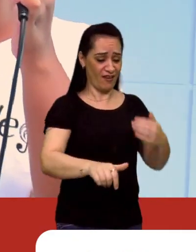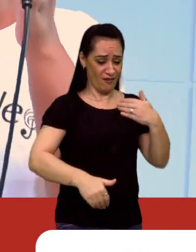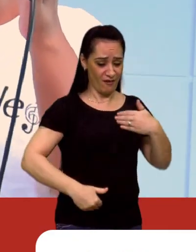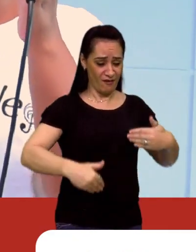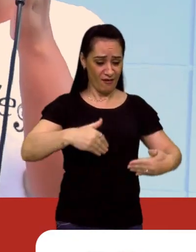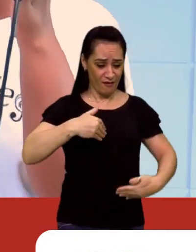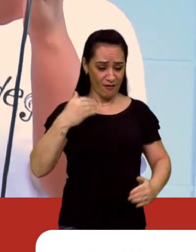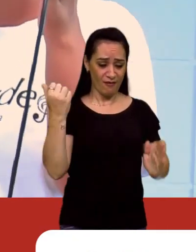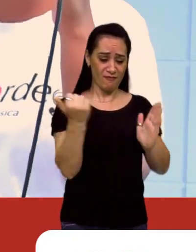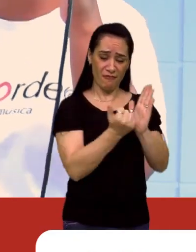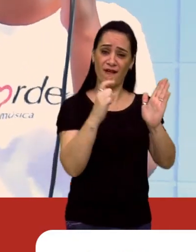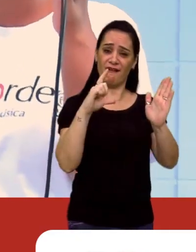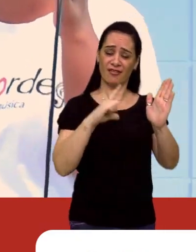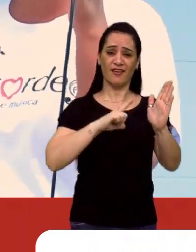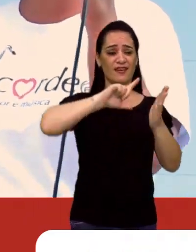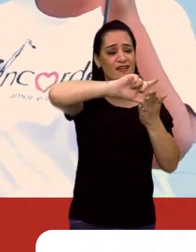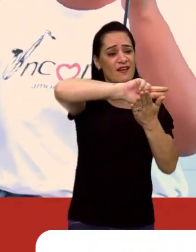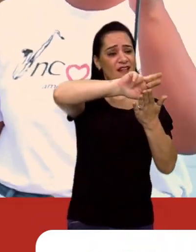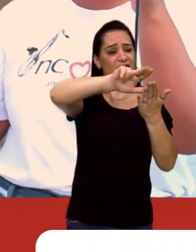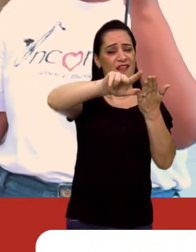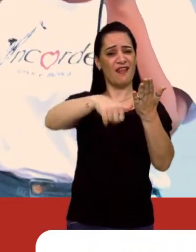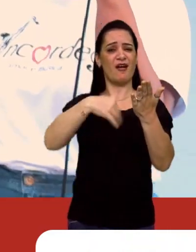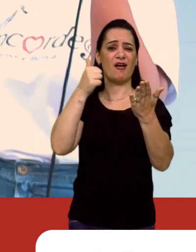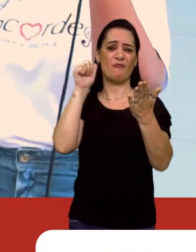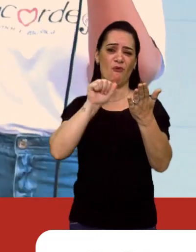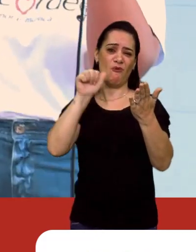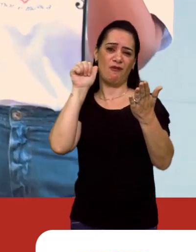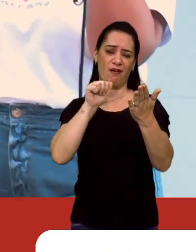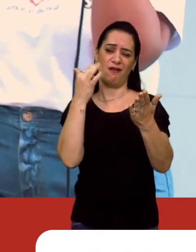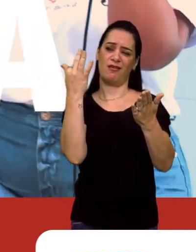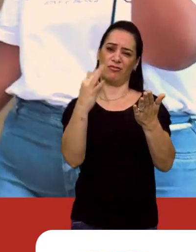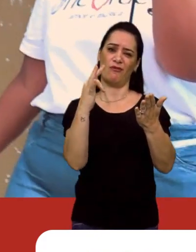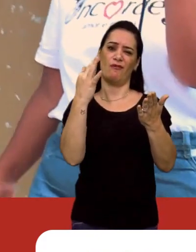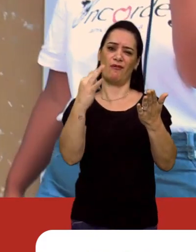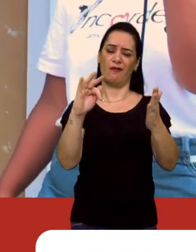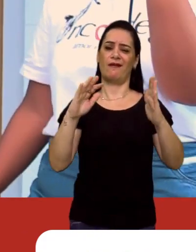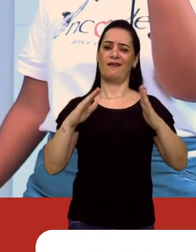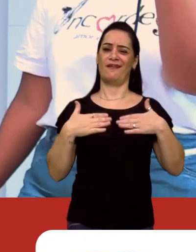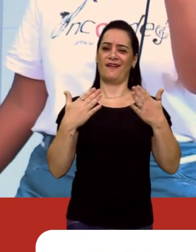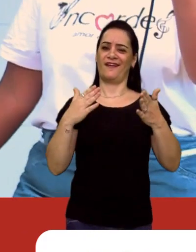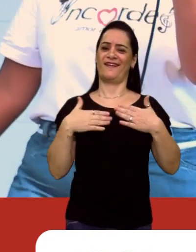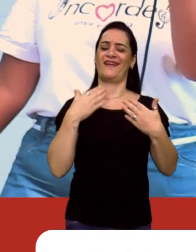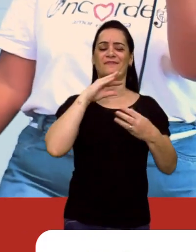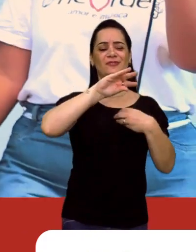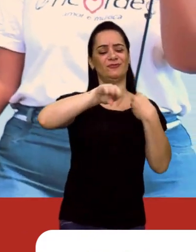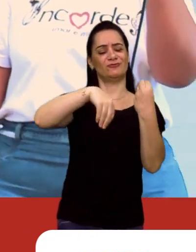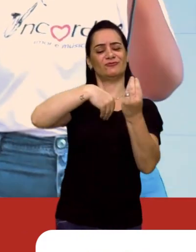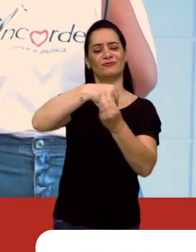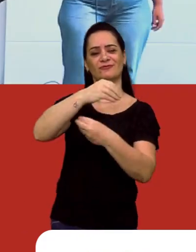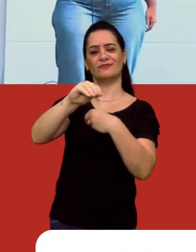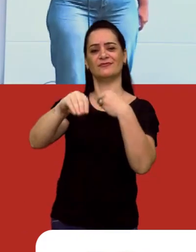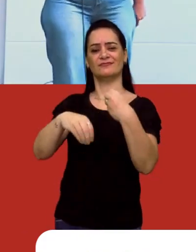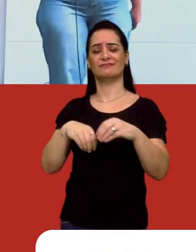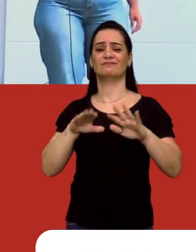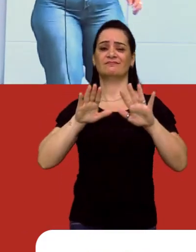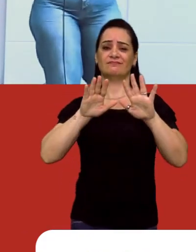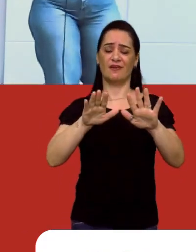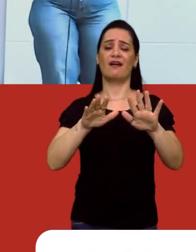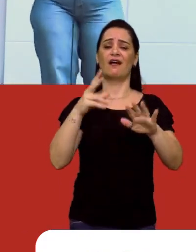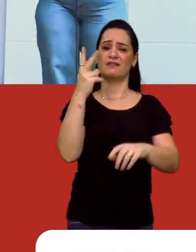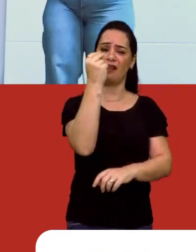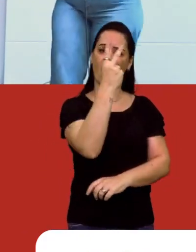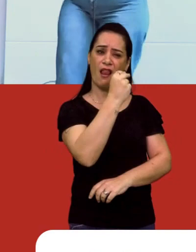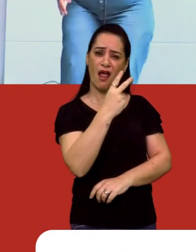traz no corpo essa marca, Maria, Maria, mistura dor e alegria. Mas